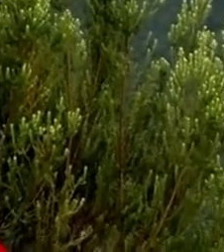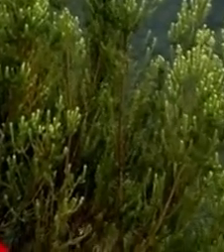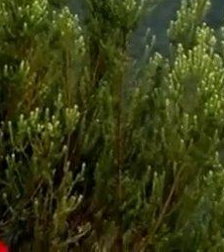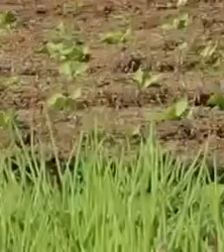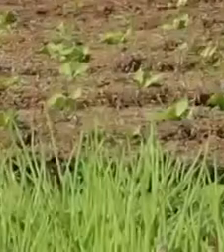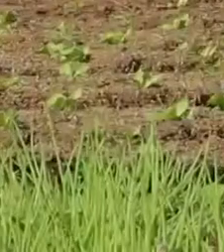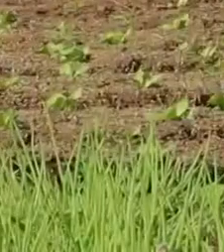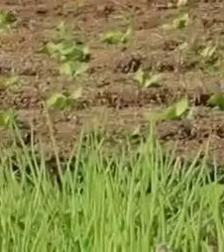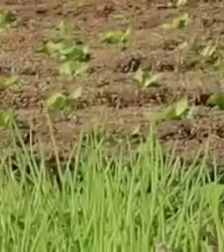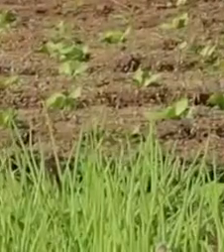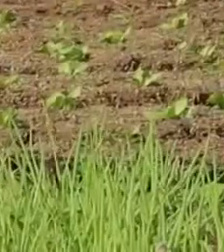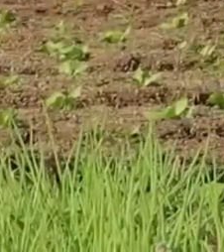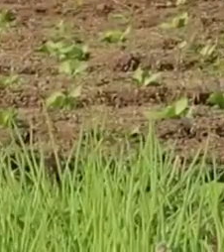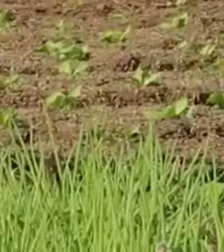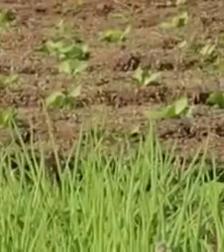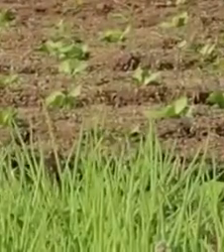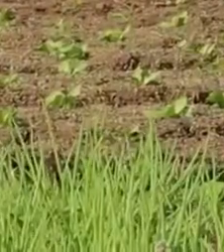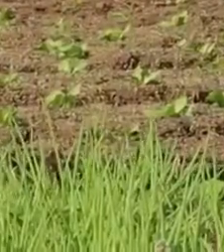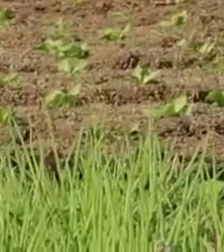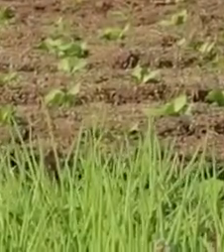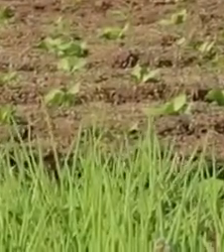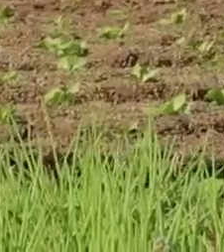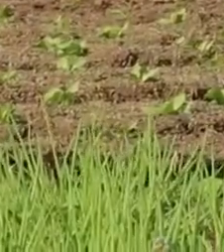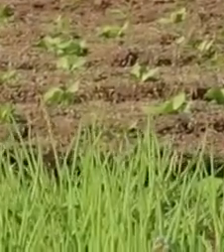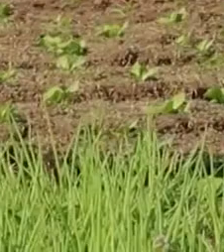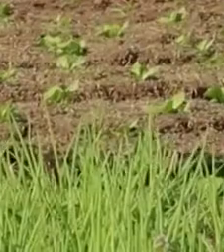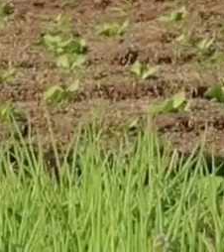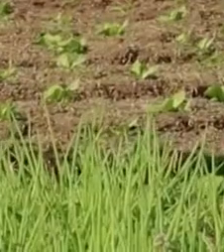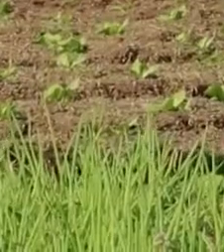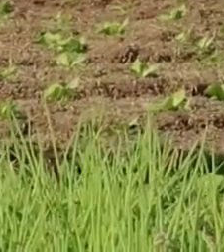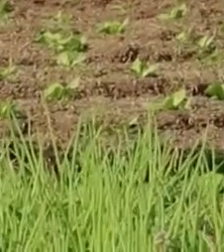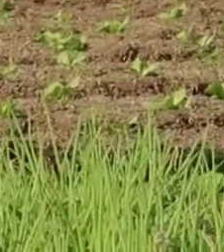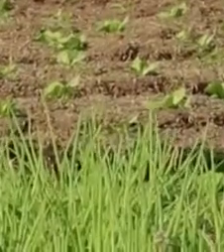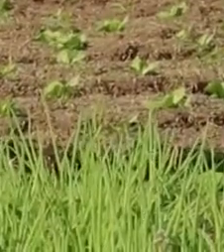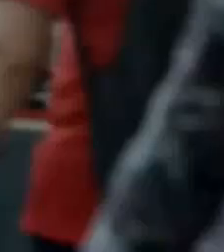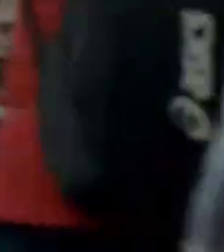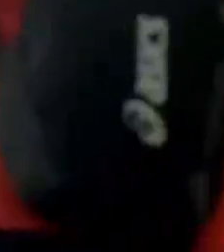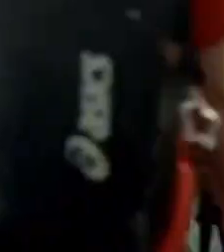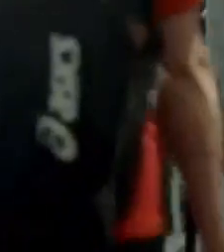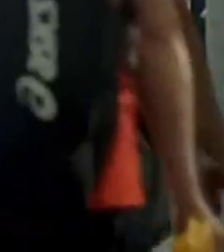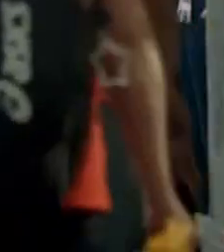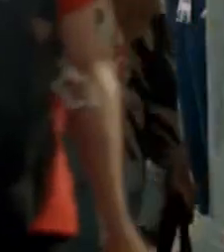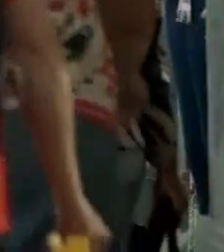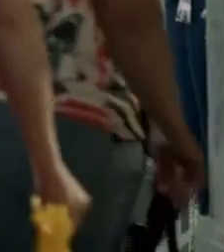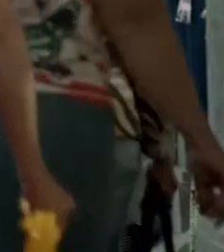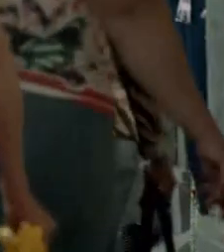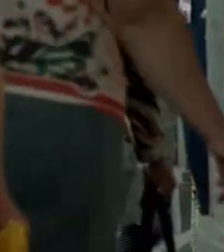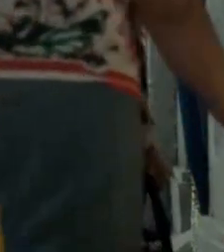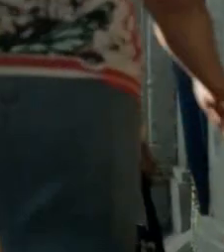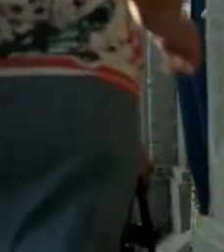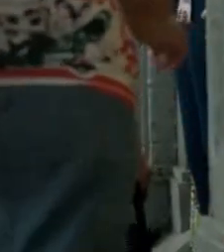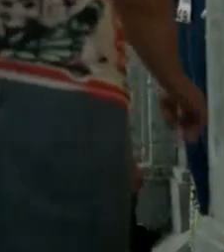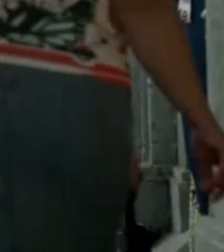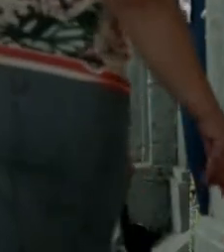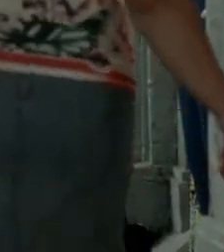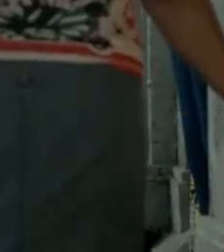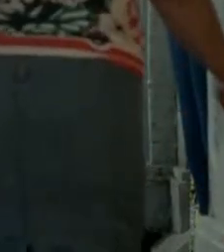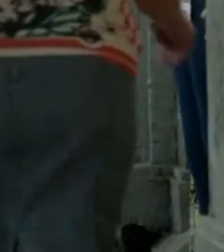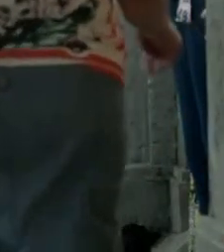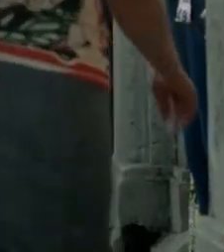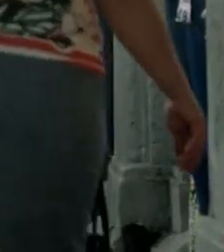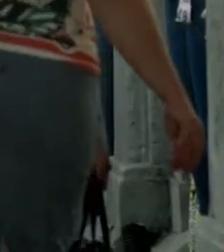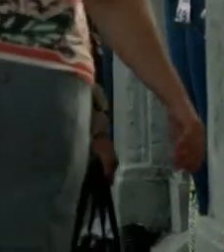nação é cada homem um bravo cada bravo um